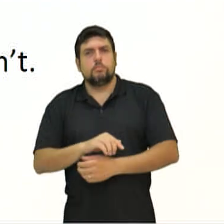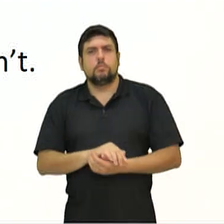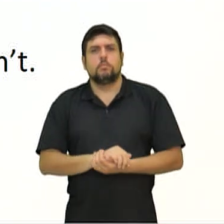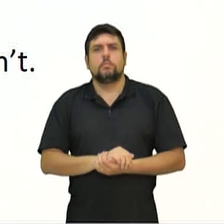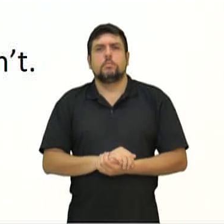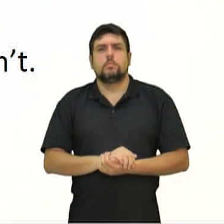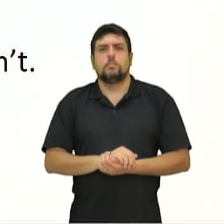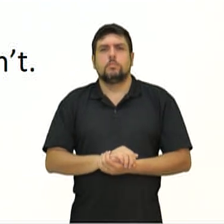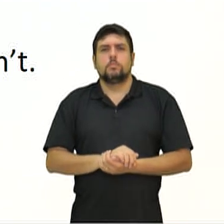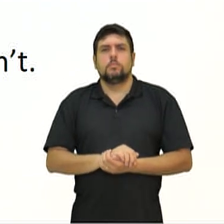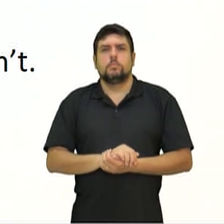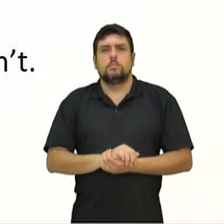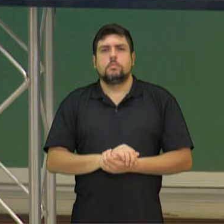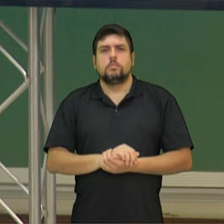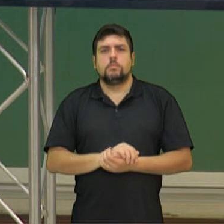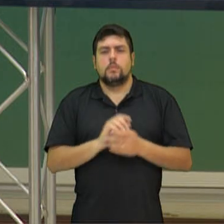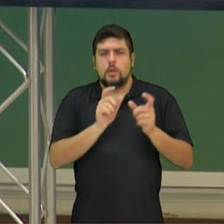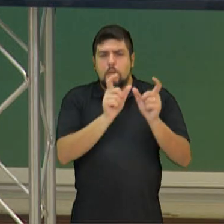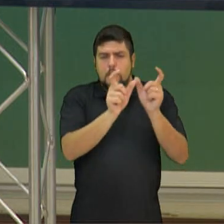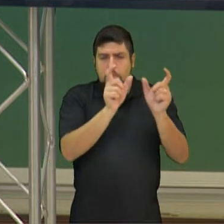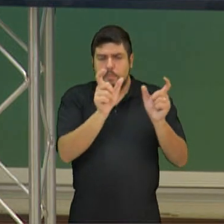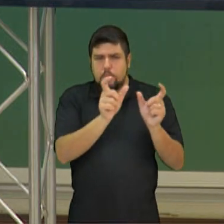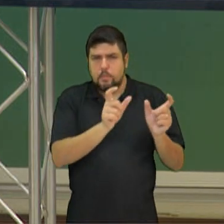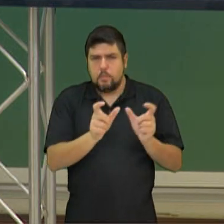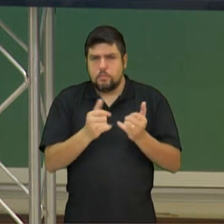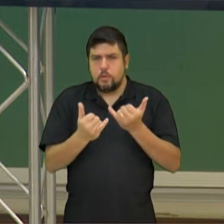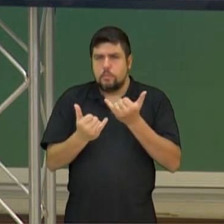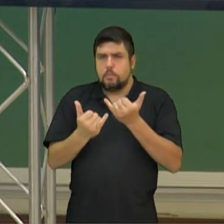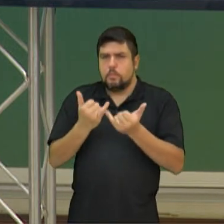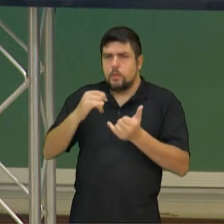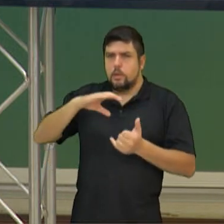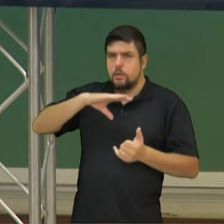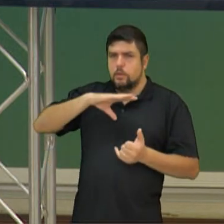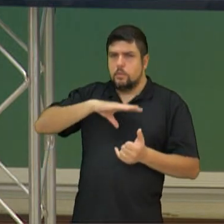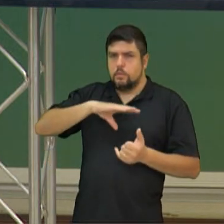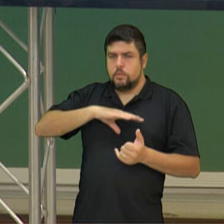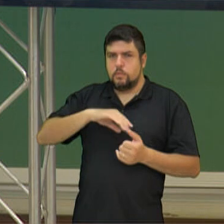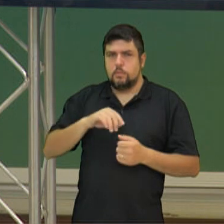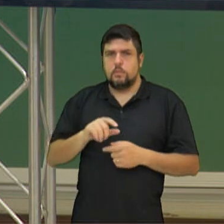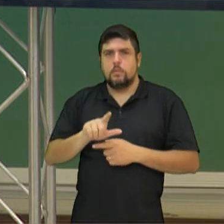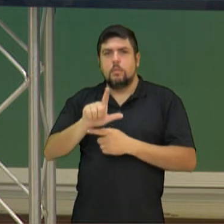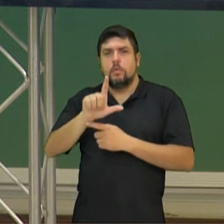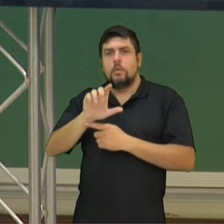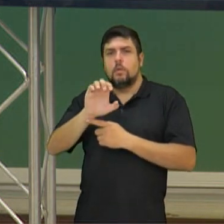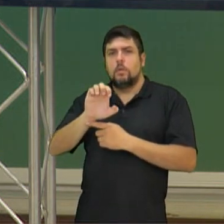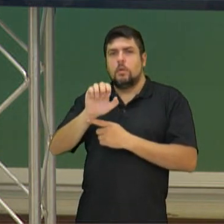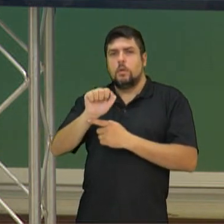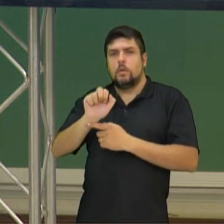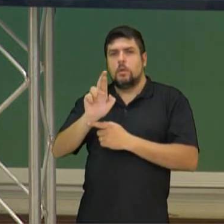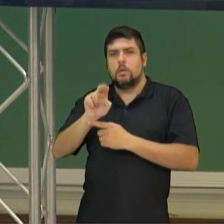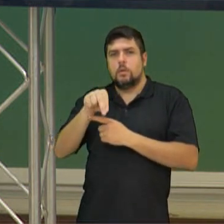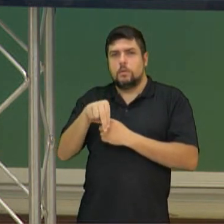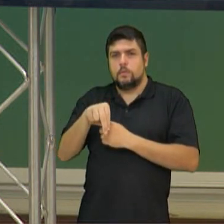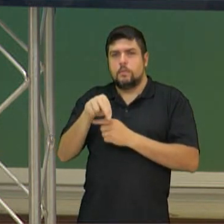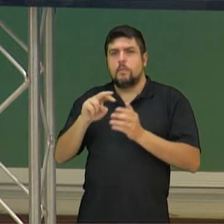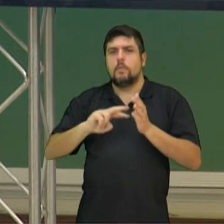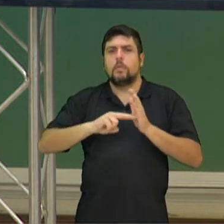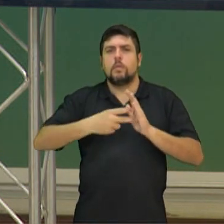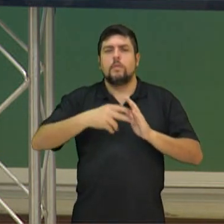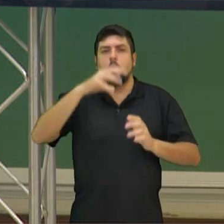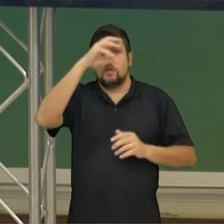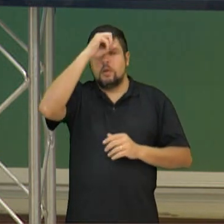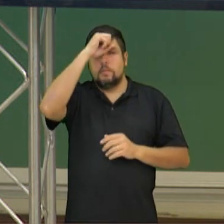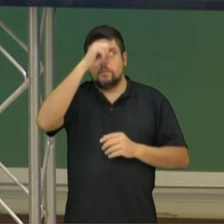outras aqui são mais cognatas e vocês conhecem. O learn, que significa aprender, tá bom? E o things, que